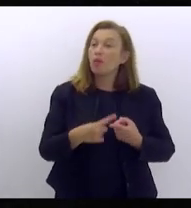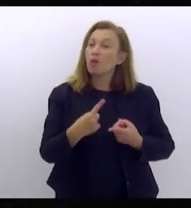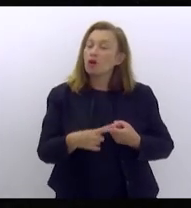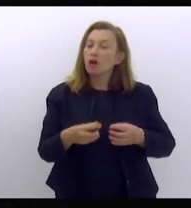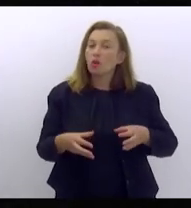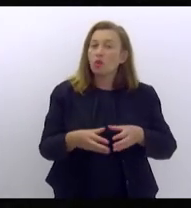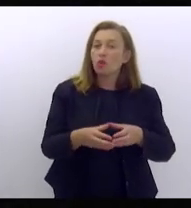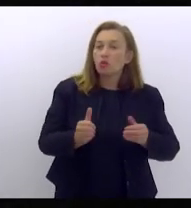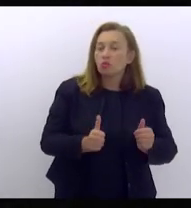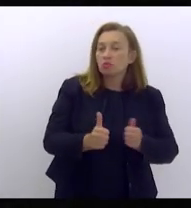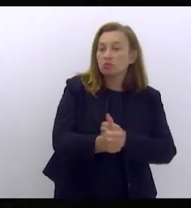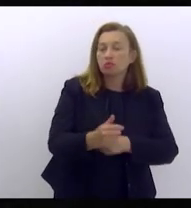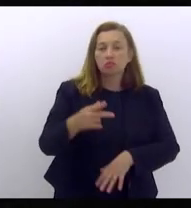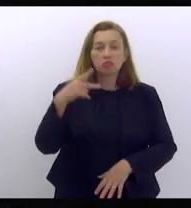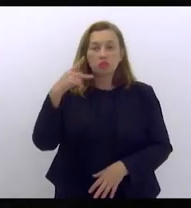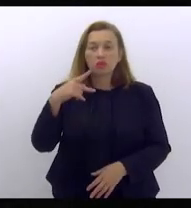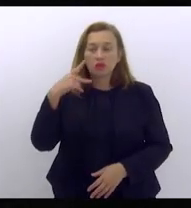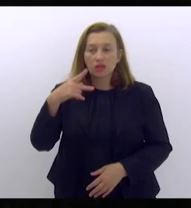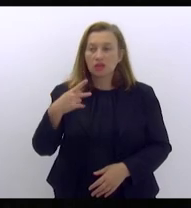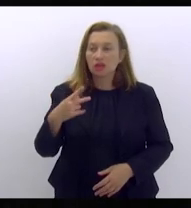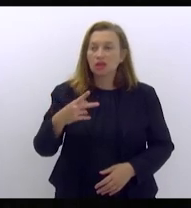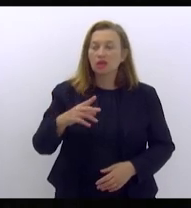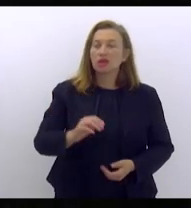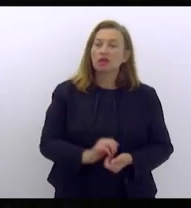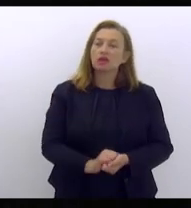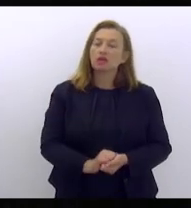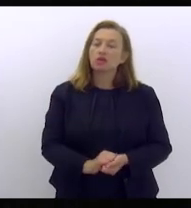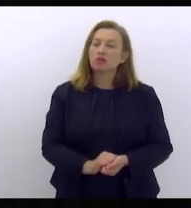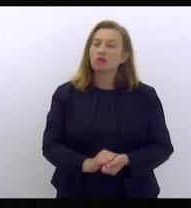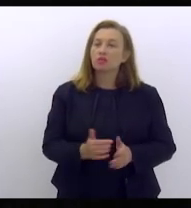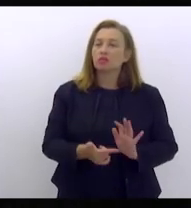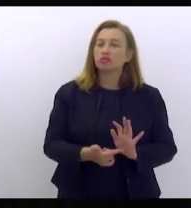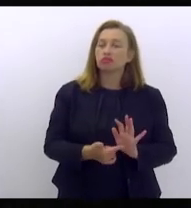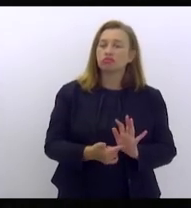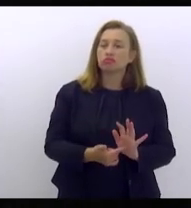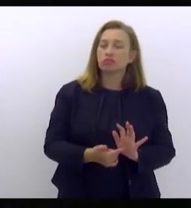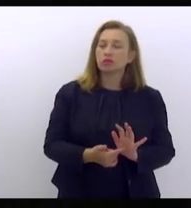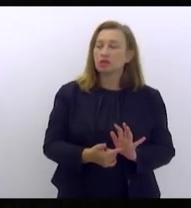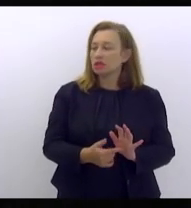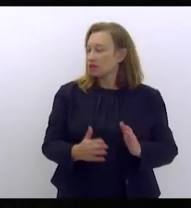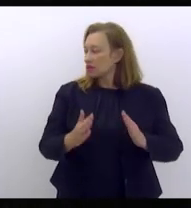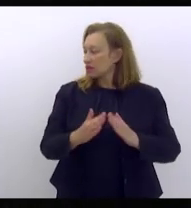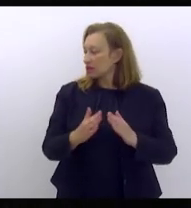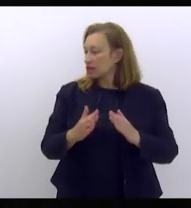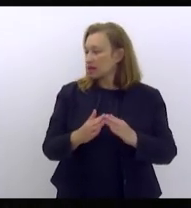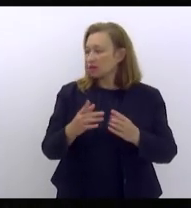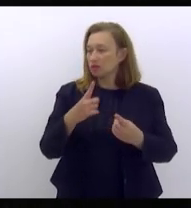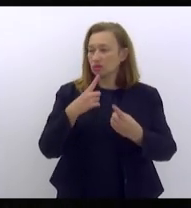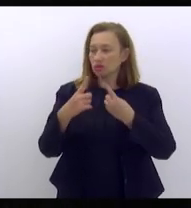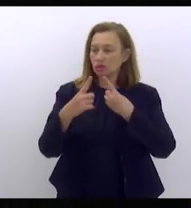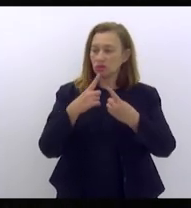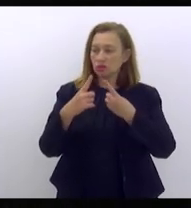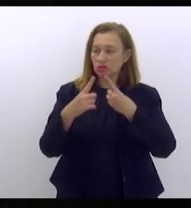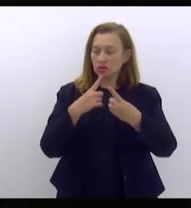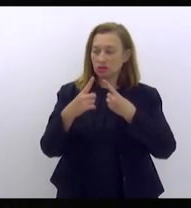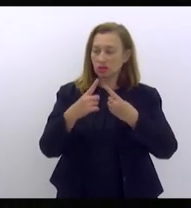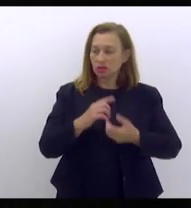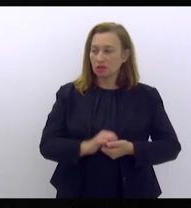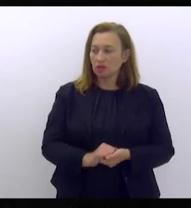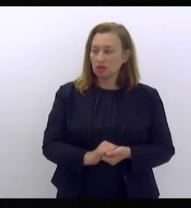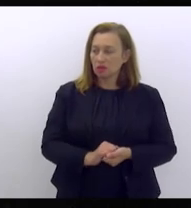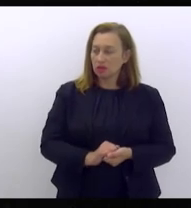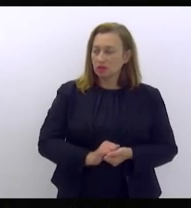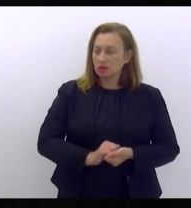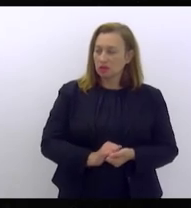frente parlamentar que visa colocar essa casa num debate junto à sociedade e junto a um segmento